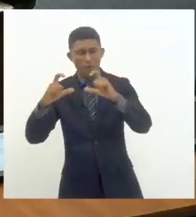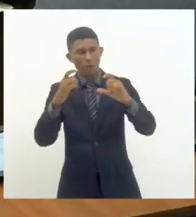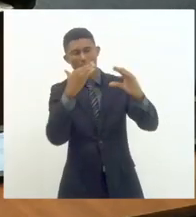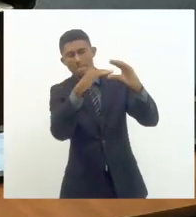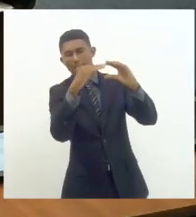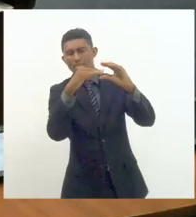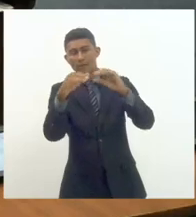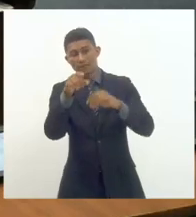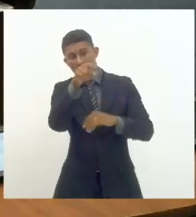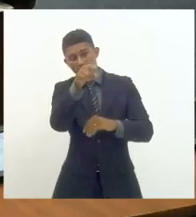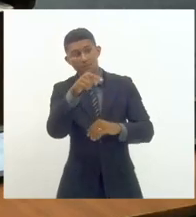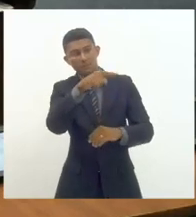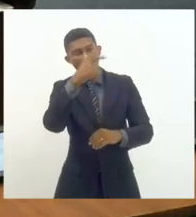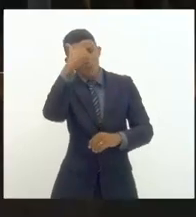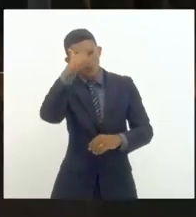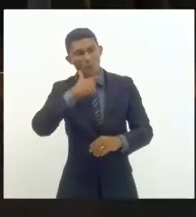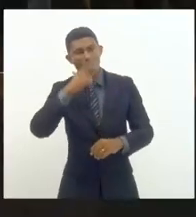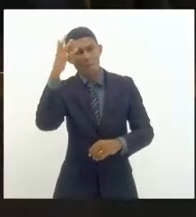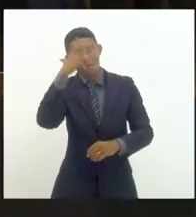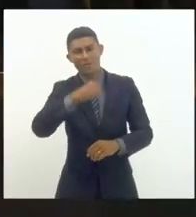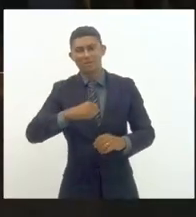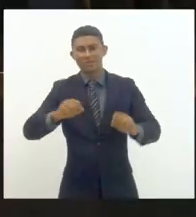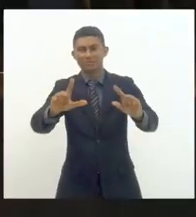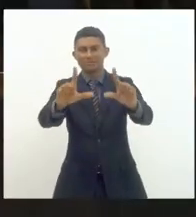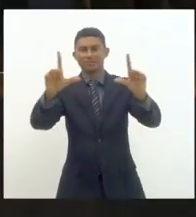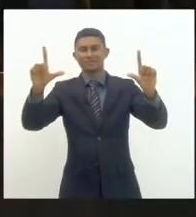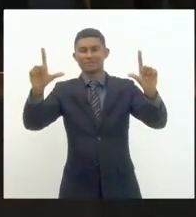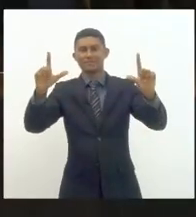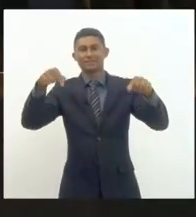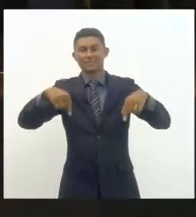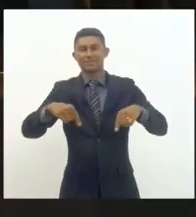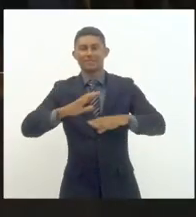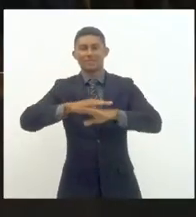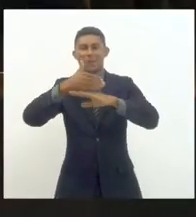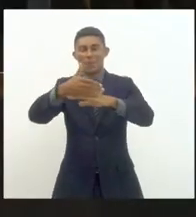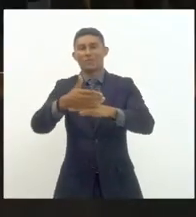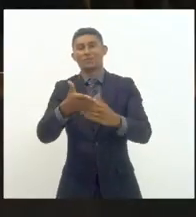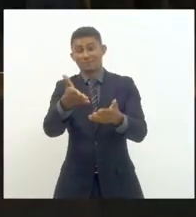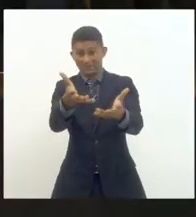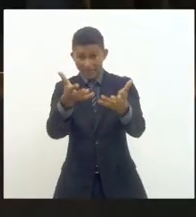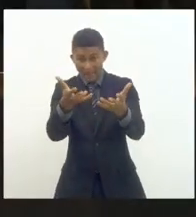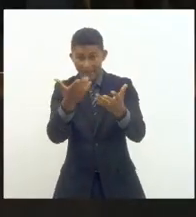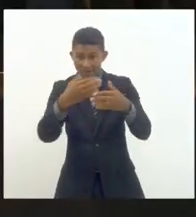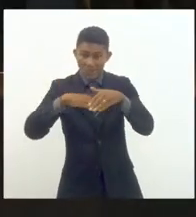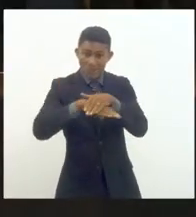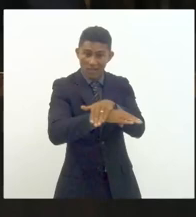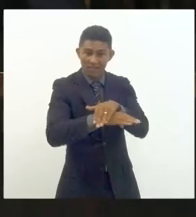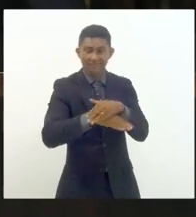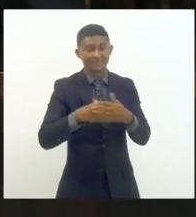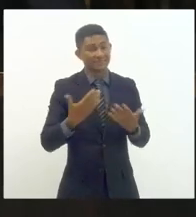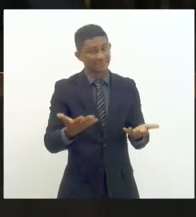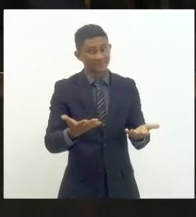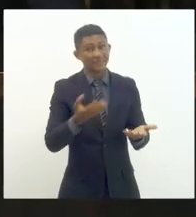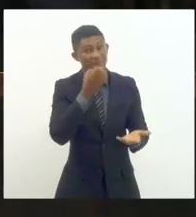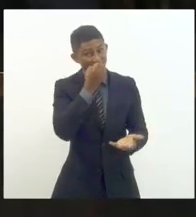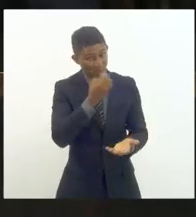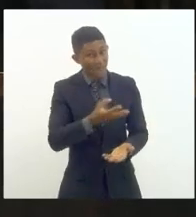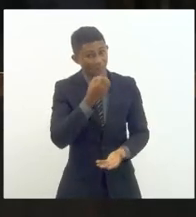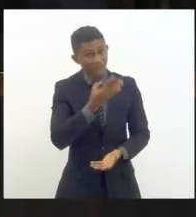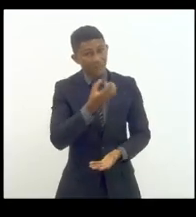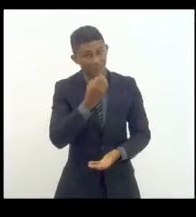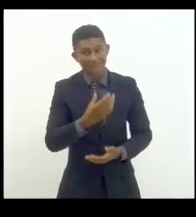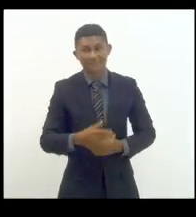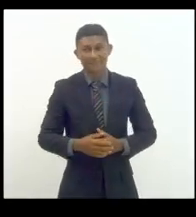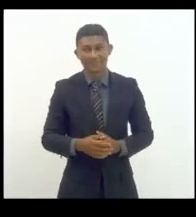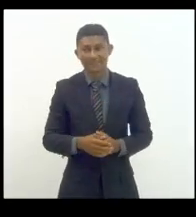que o senhor tem um rosto muito bonito aqui na telinha do computador. Se Vossa Excelência quiser aguardar para o Santinho, vai ficar bom, hein?